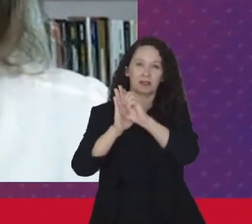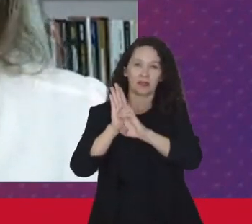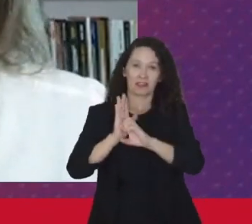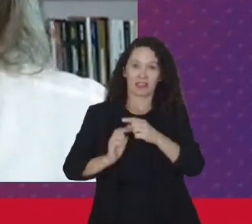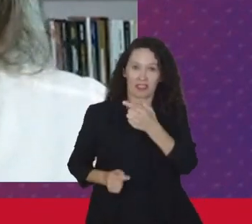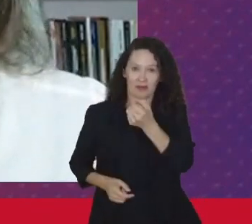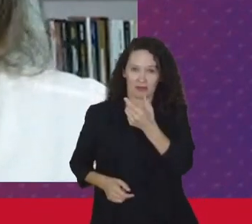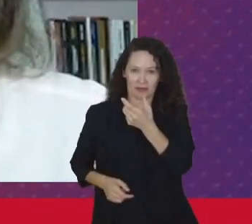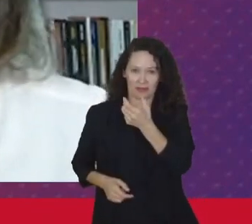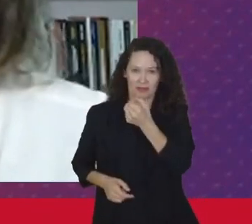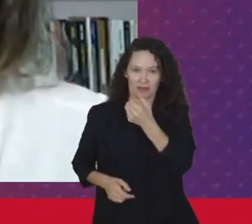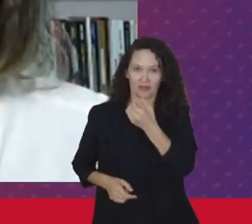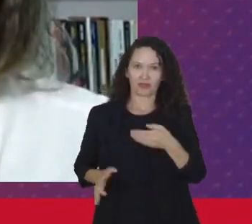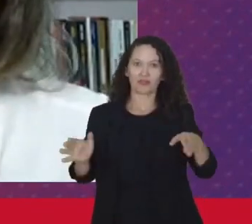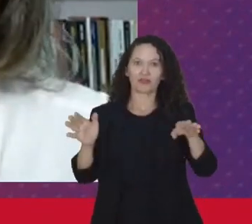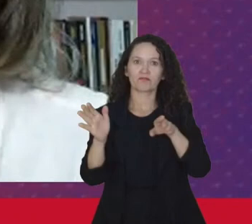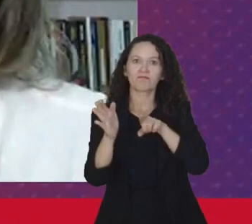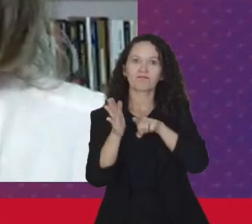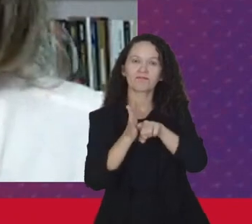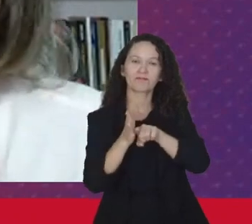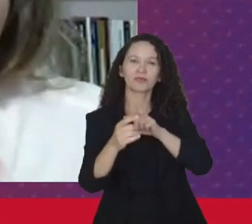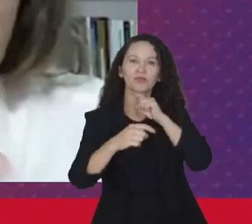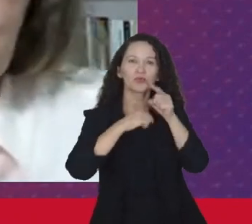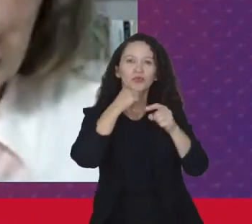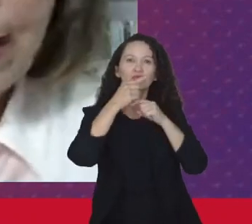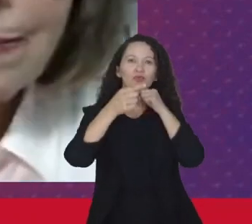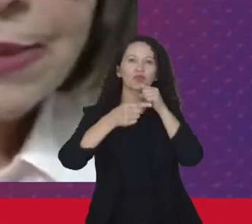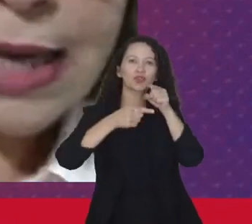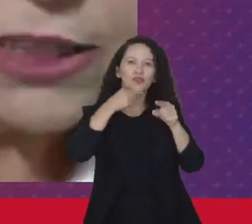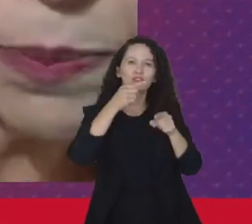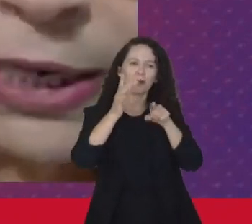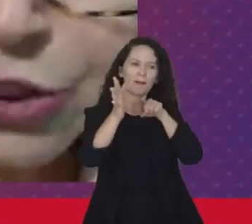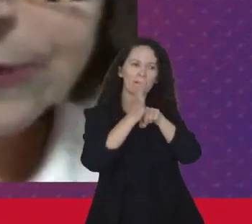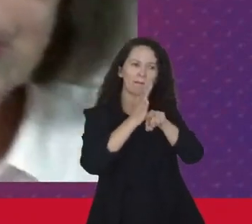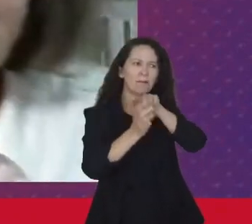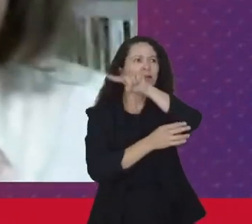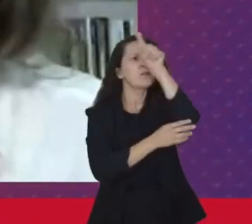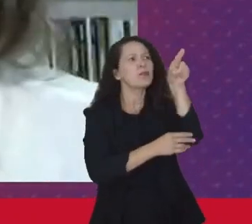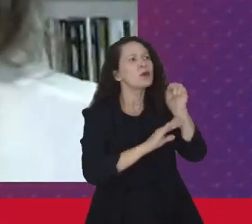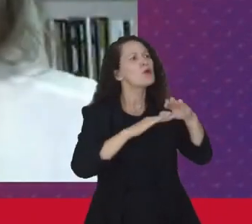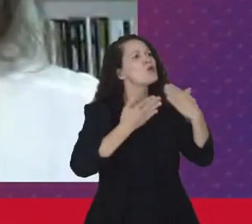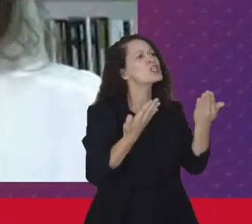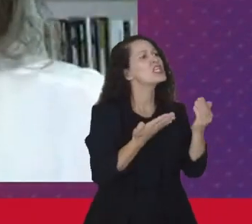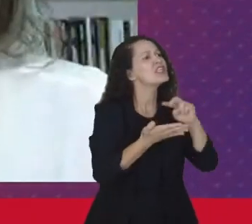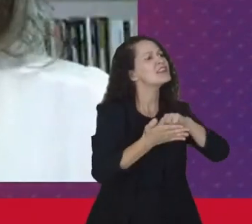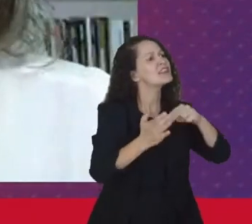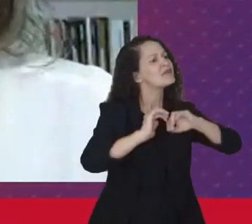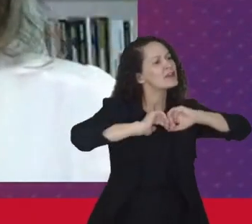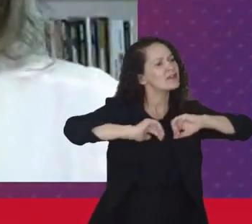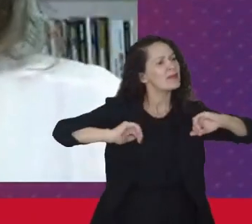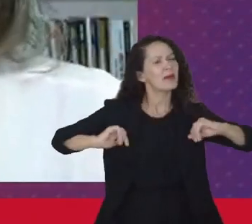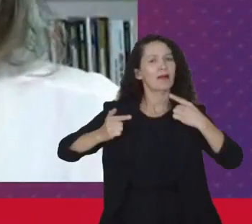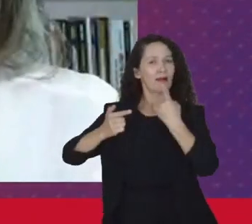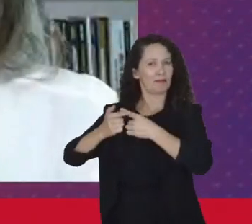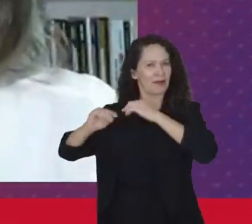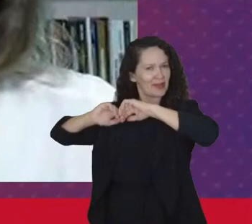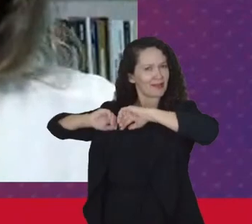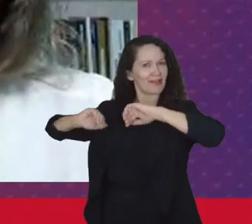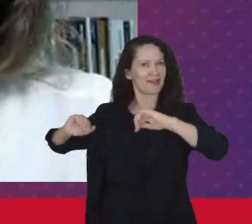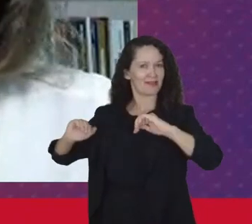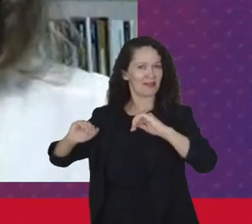XX veio questionar, veio interrogar as práticas segregativas